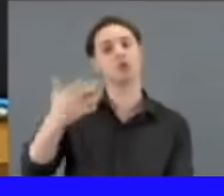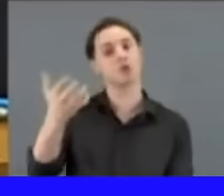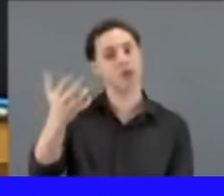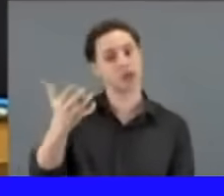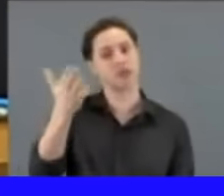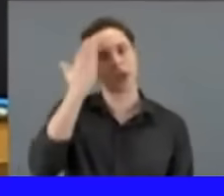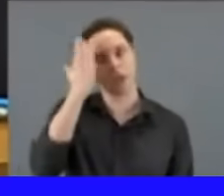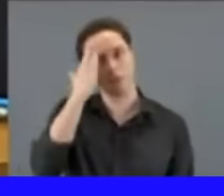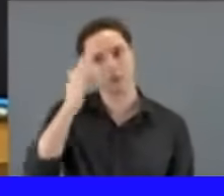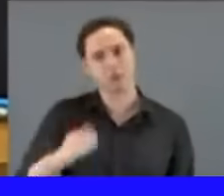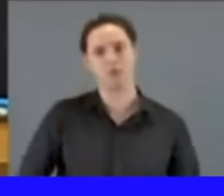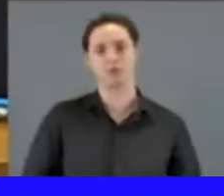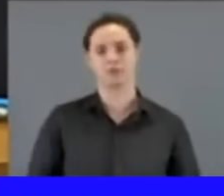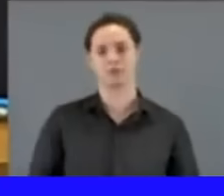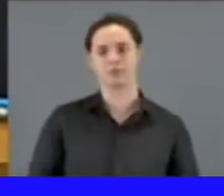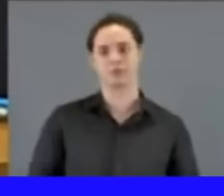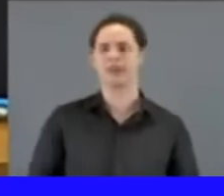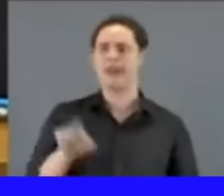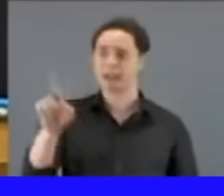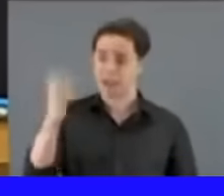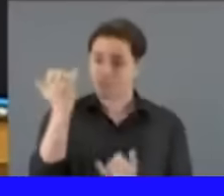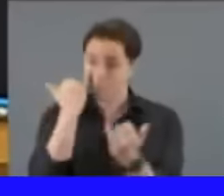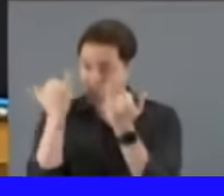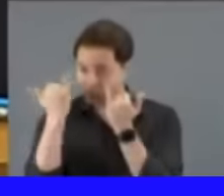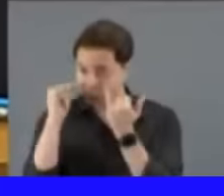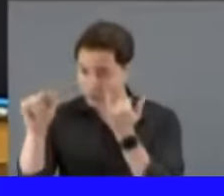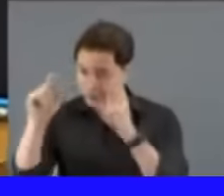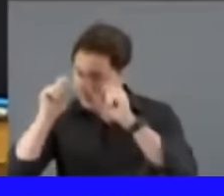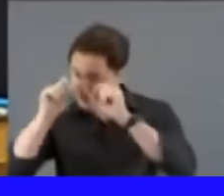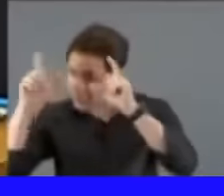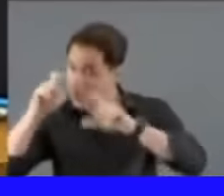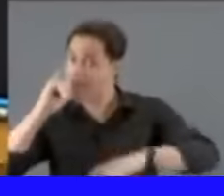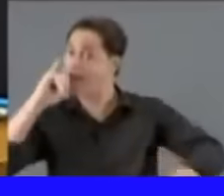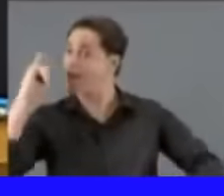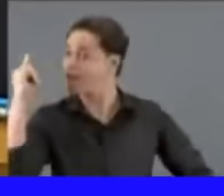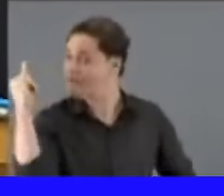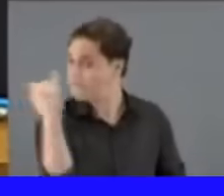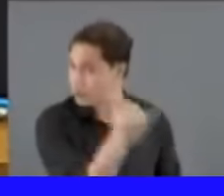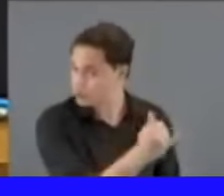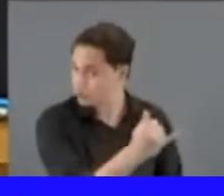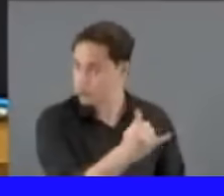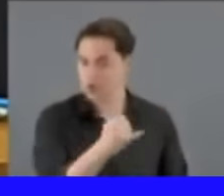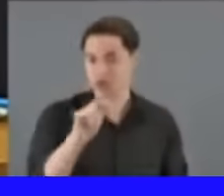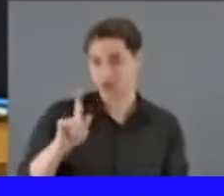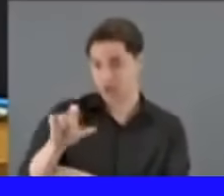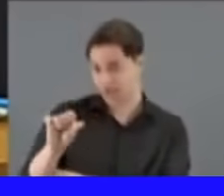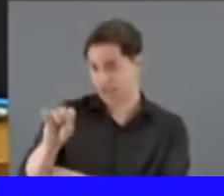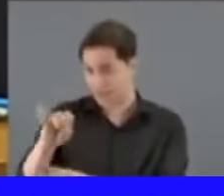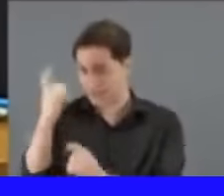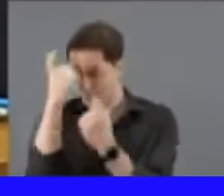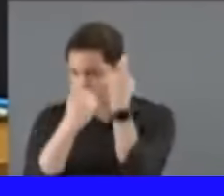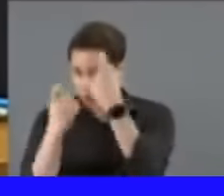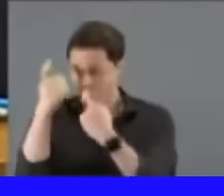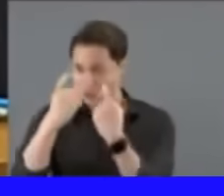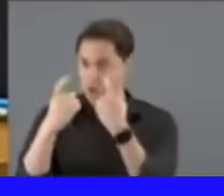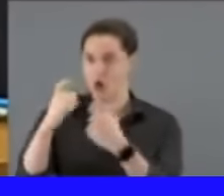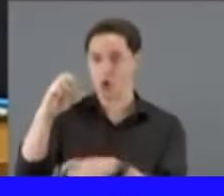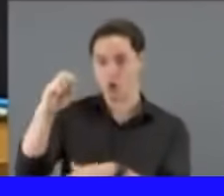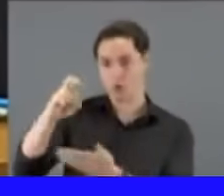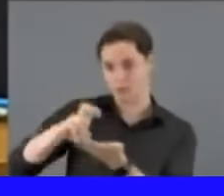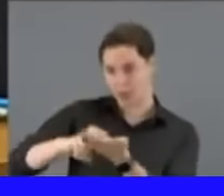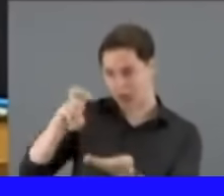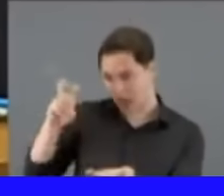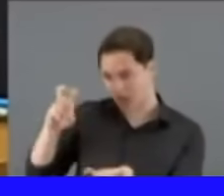ouvir, é se esse informe, que é muito importante, uma vez que até mesmo o próprio GSI estava preocupado no 8 horas da manhã do dia